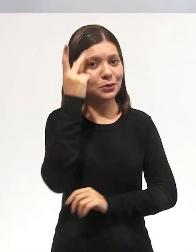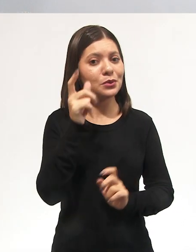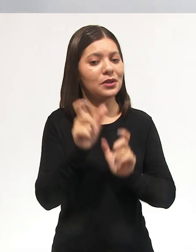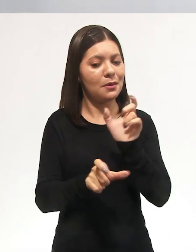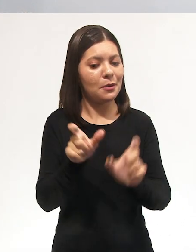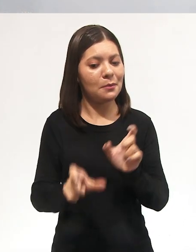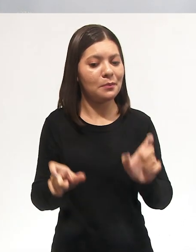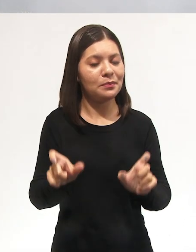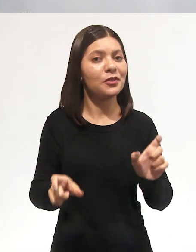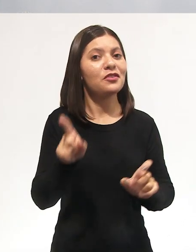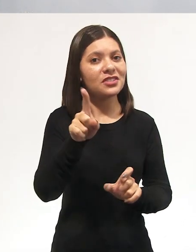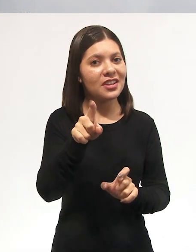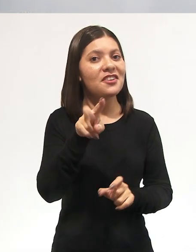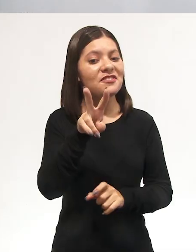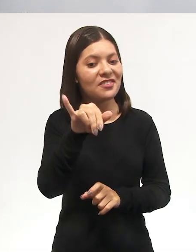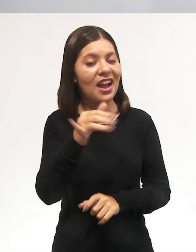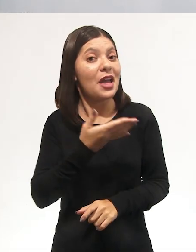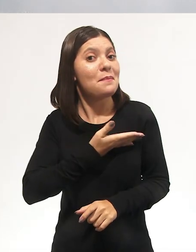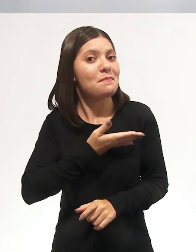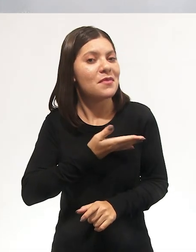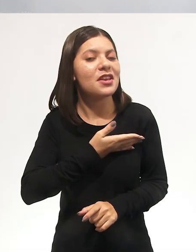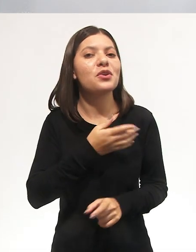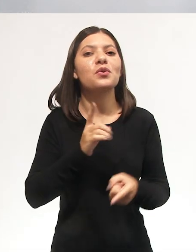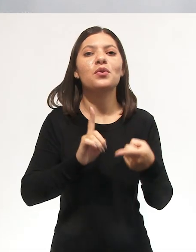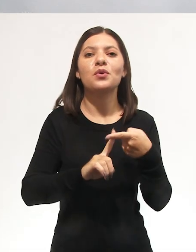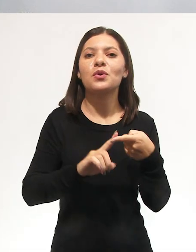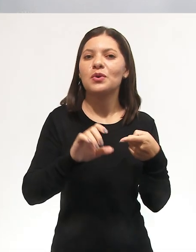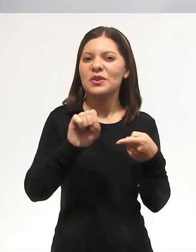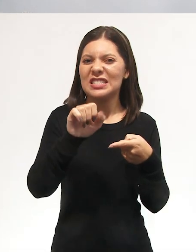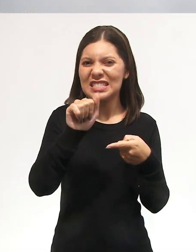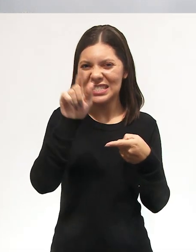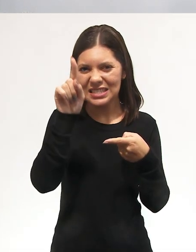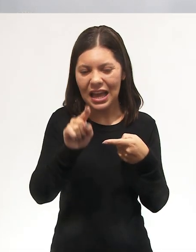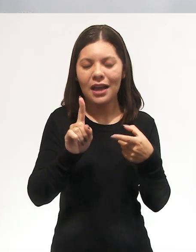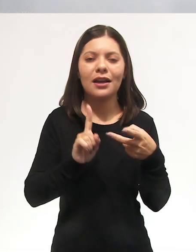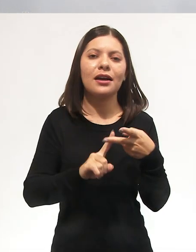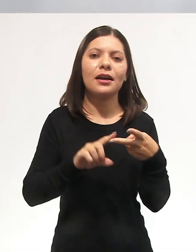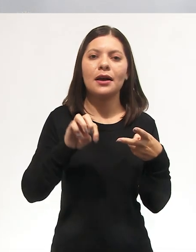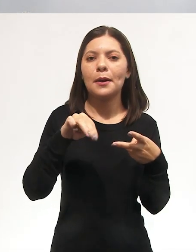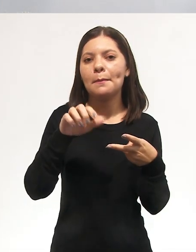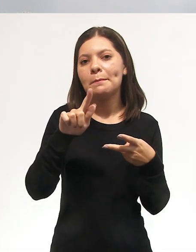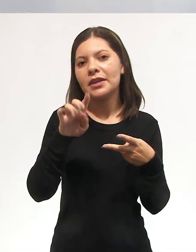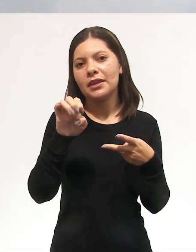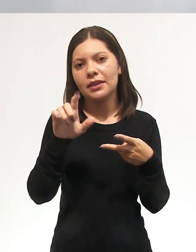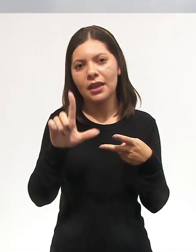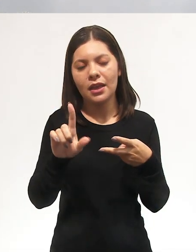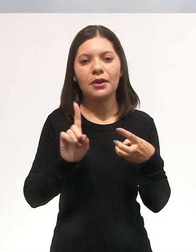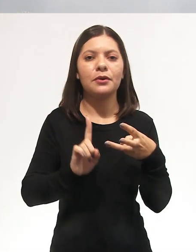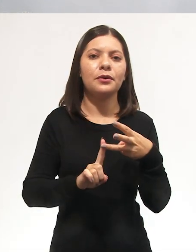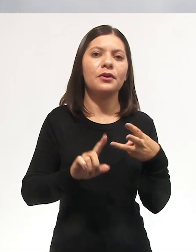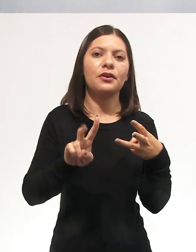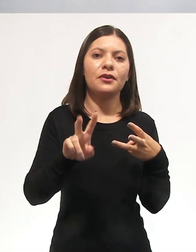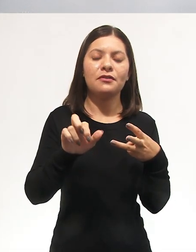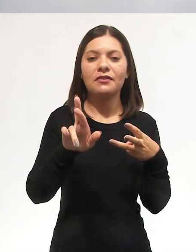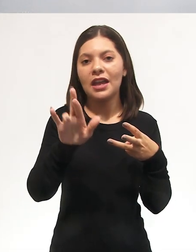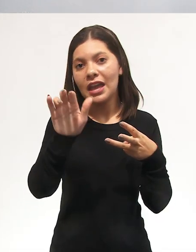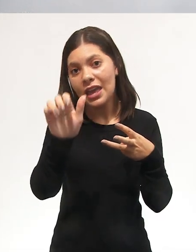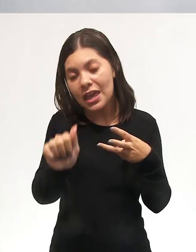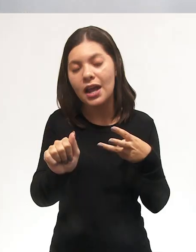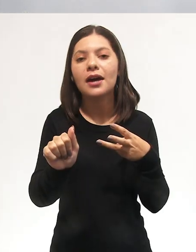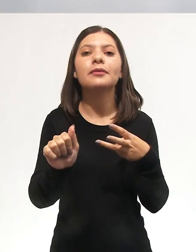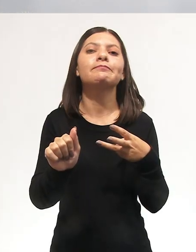vai virar BFF, que é o Sacristã, o Miguel Arroio, a Vera Candu, a Ivani